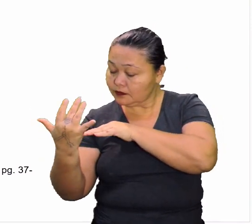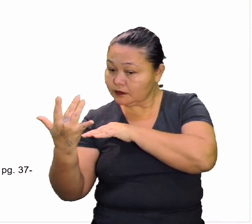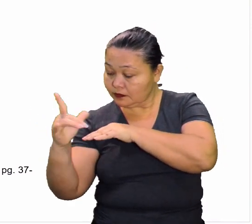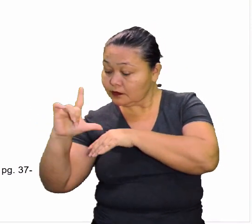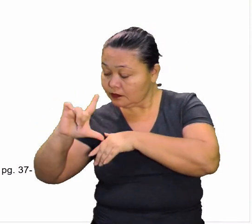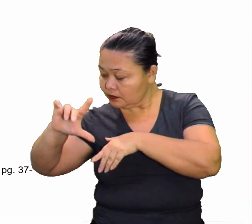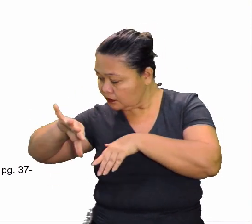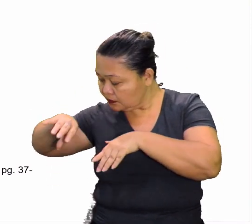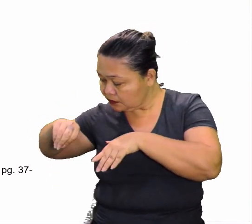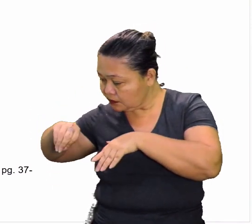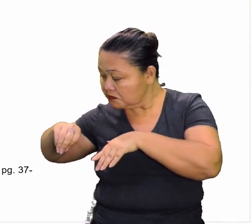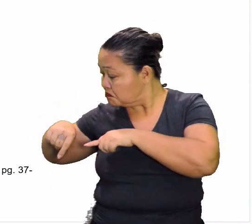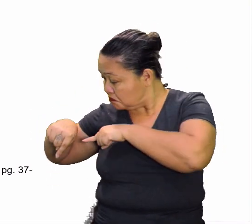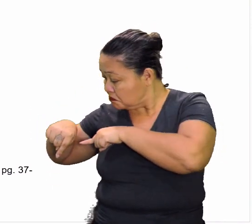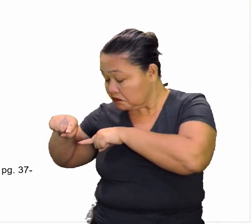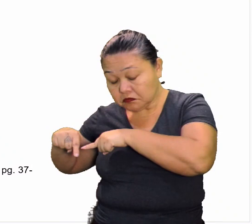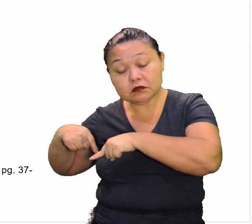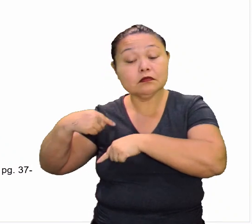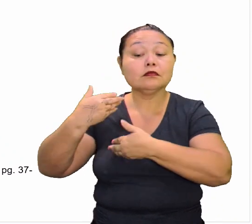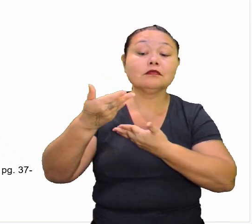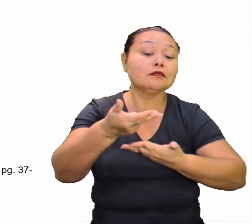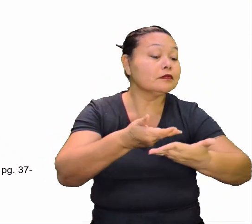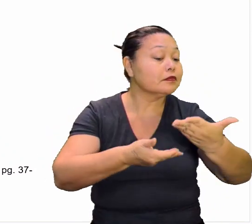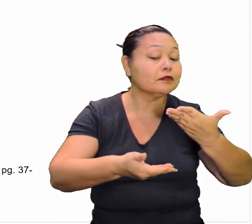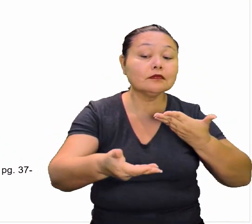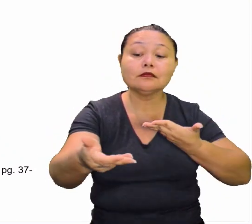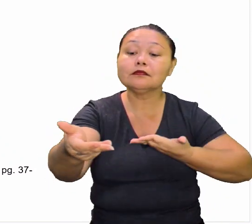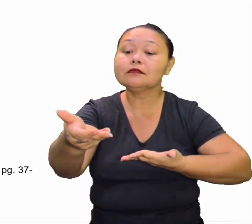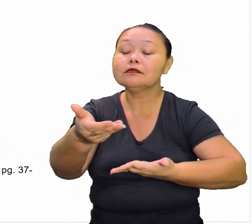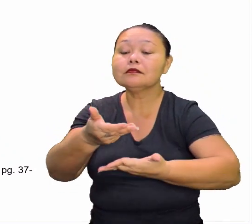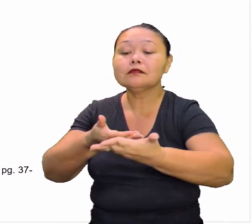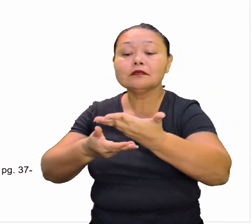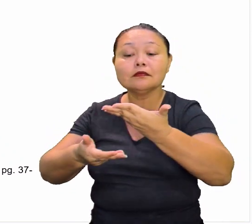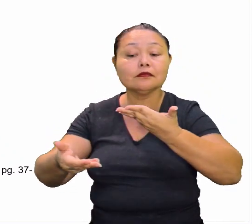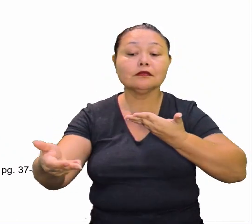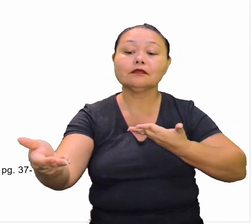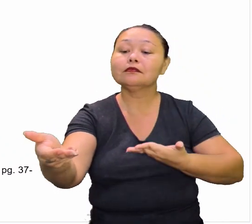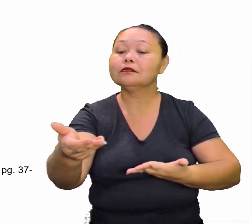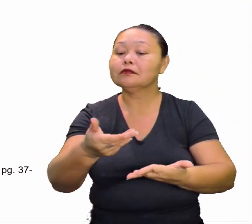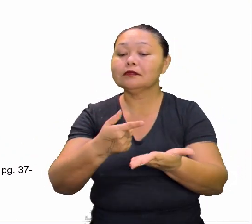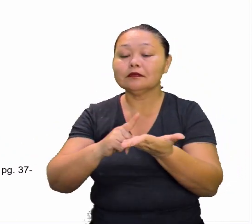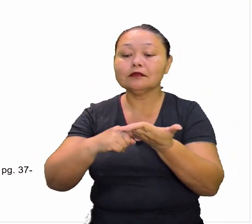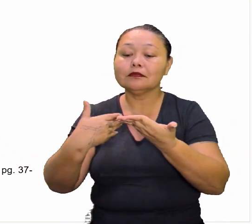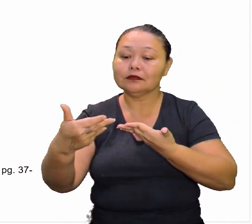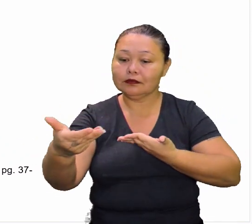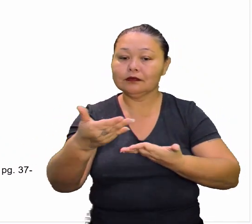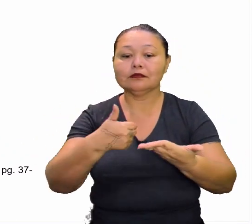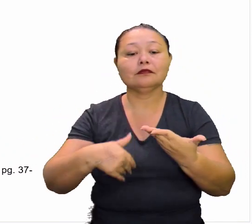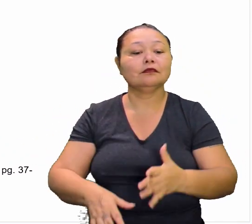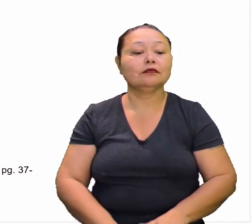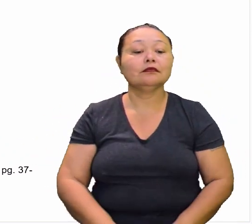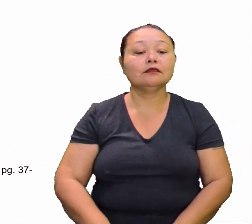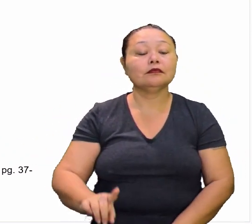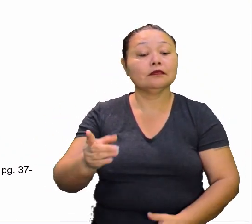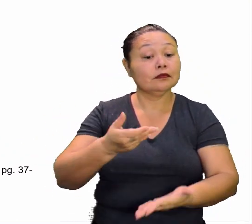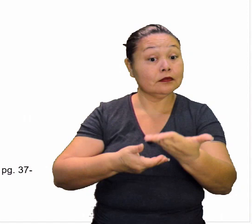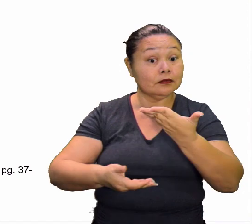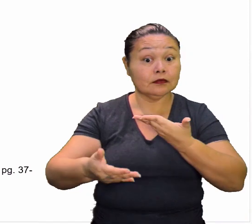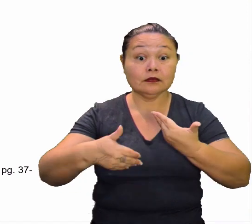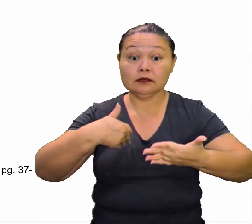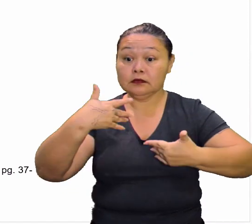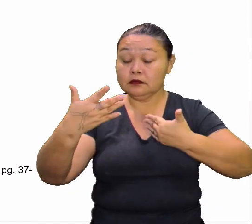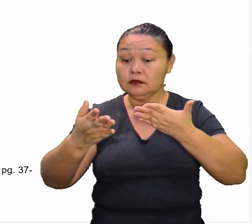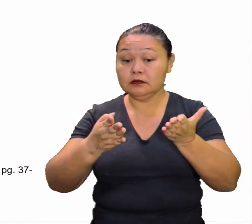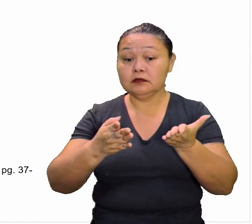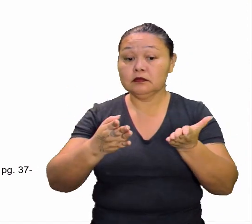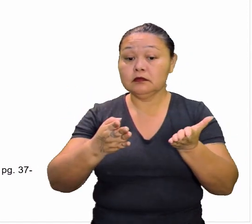sobra, tem um excedente, então começa a fazer o escambo, o negociato, que é o comércio. O comércio